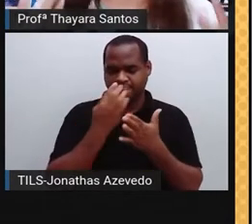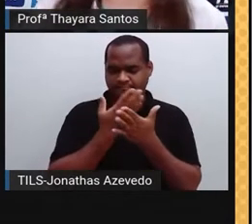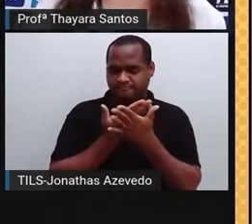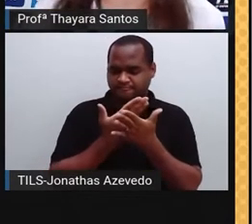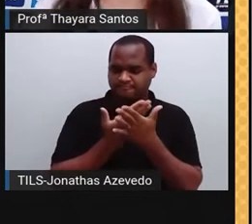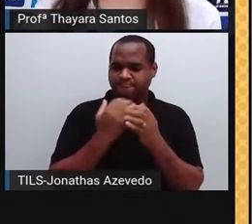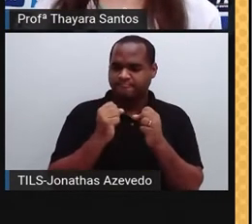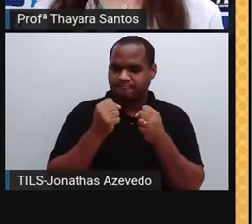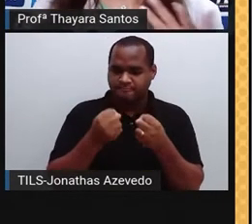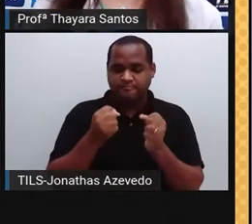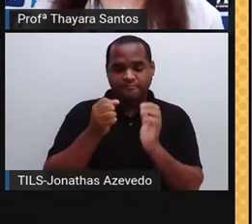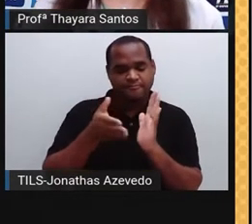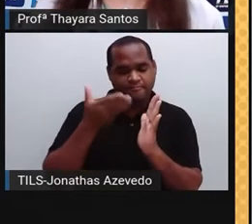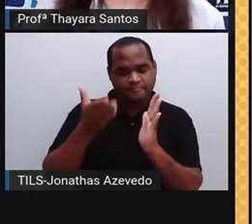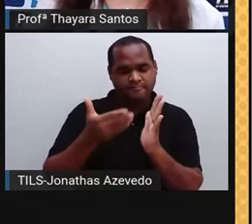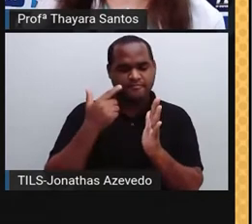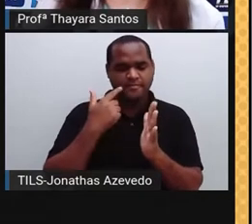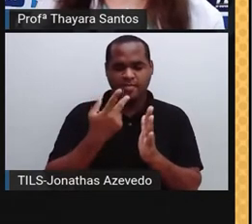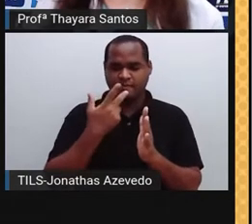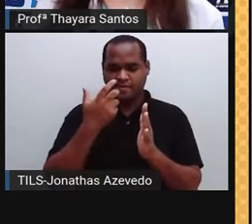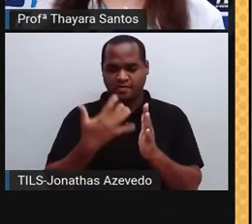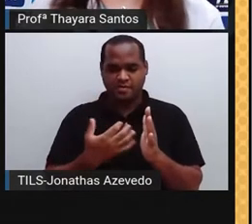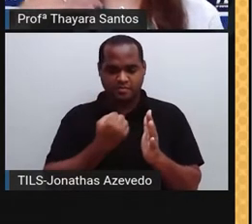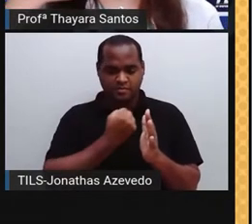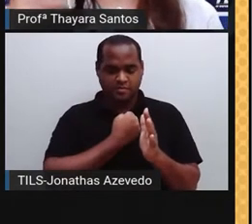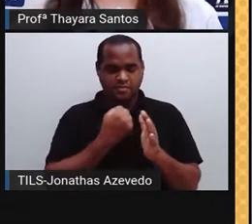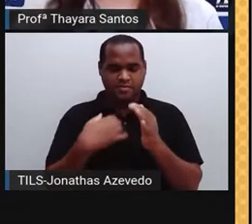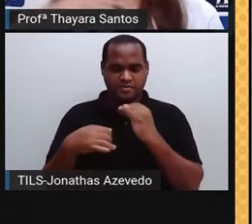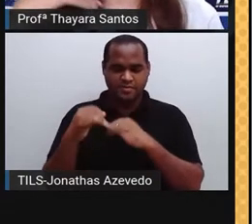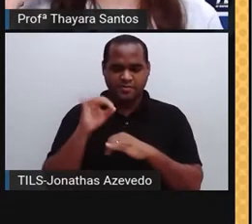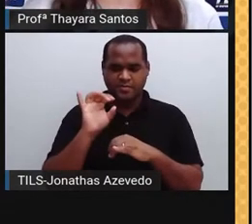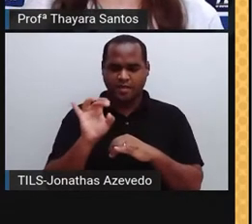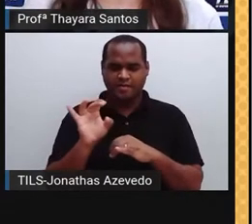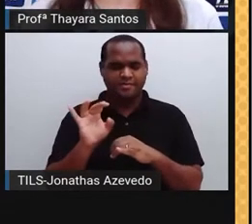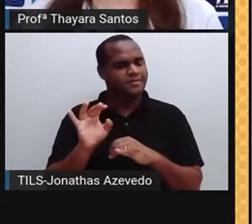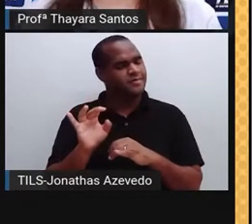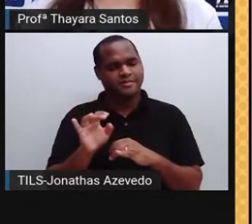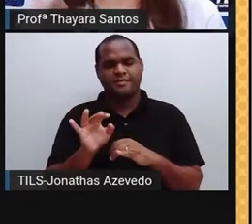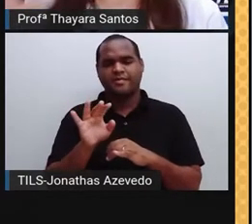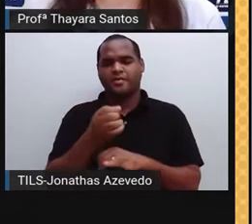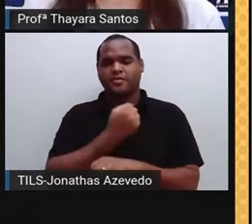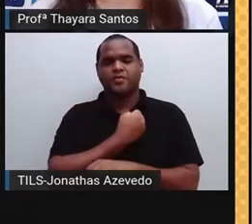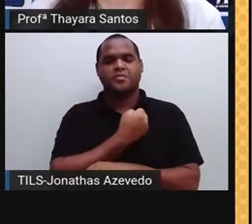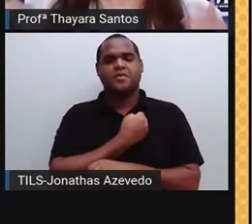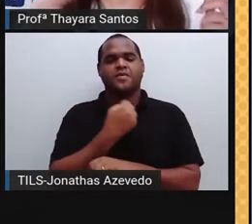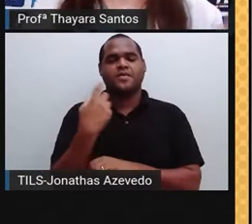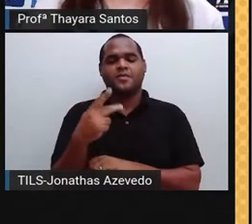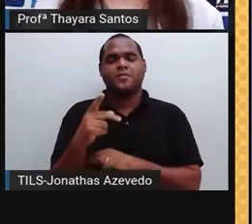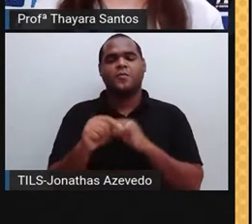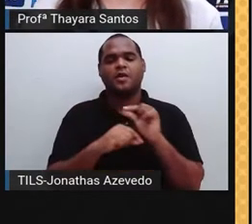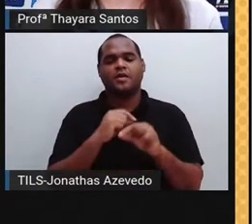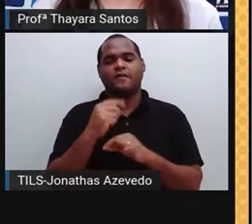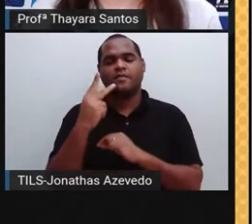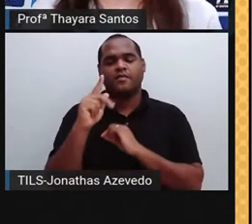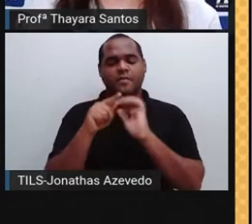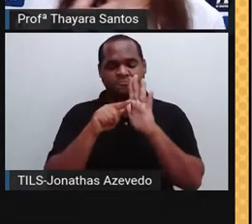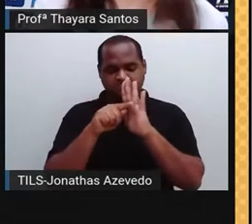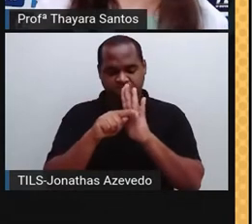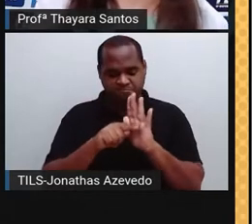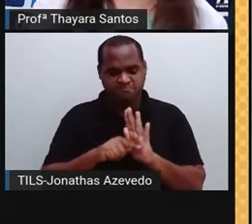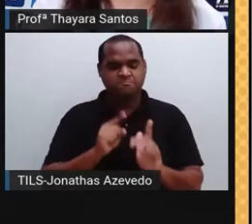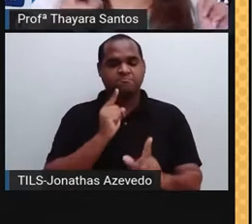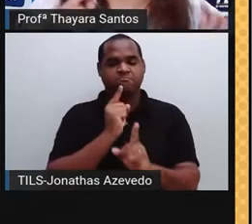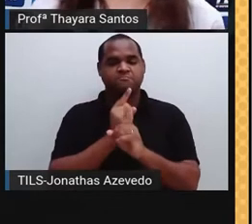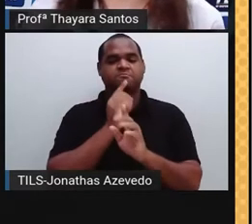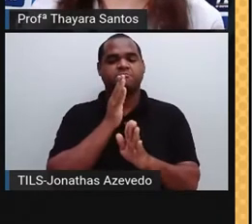estudando no próprio livro, ele não fala o nome do elemento químico, só diz que o número atômico dele é tanto. Aí você vai lá na tabela periódica e